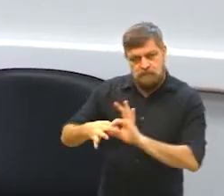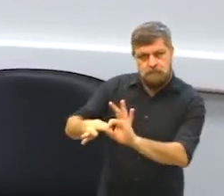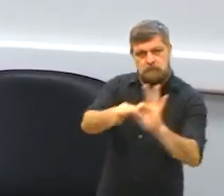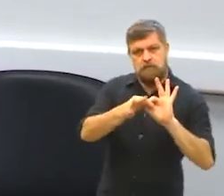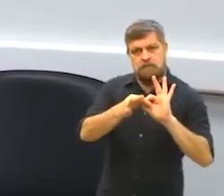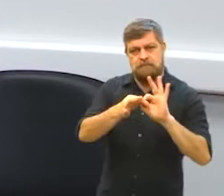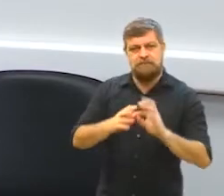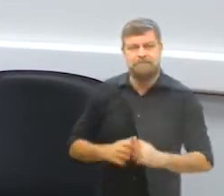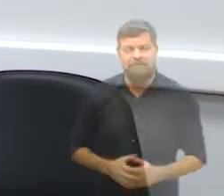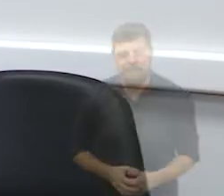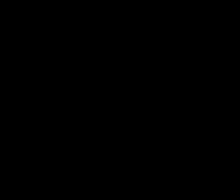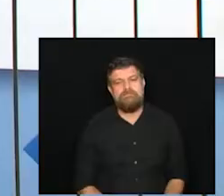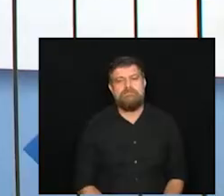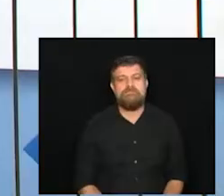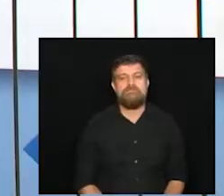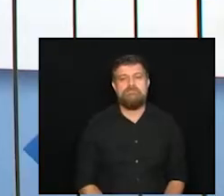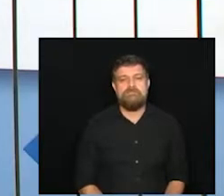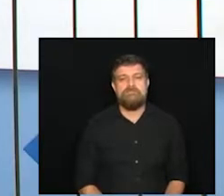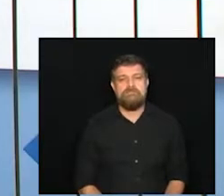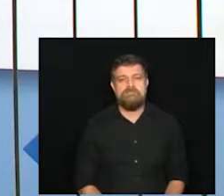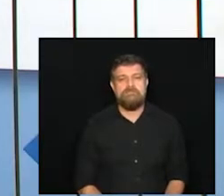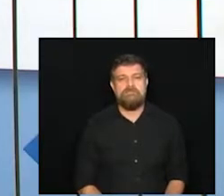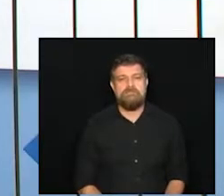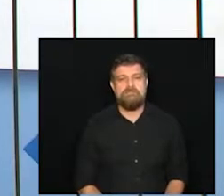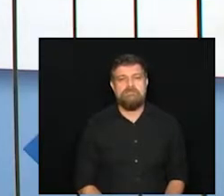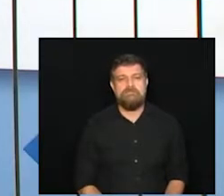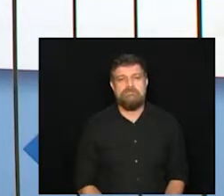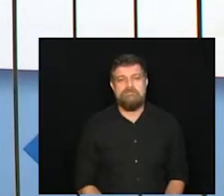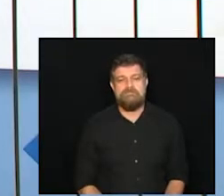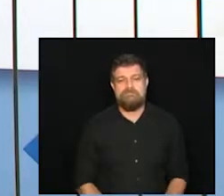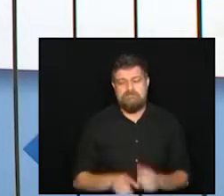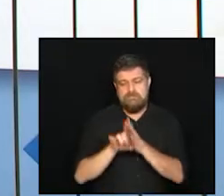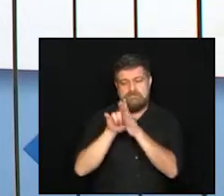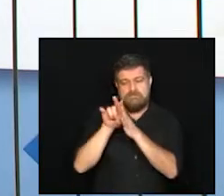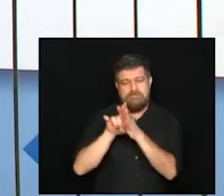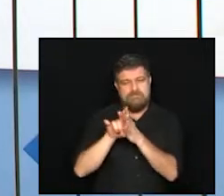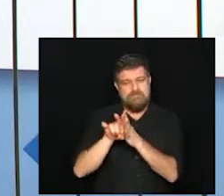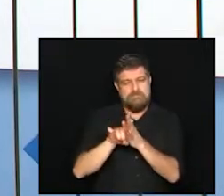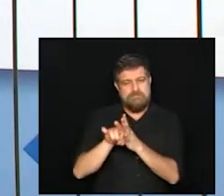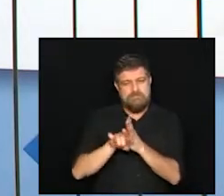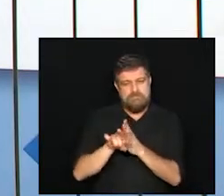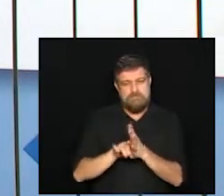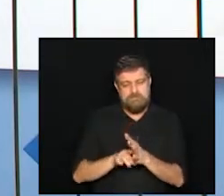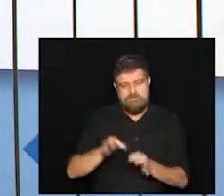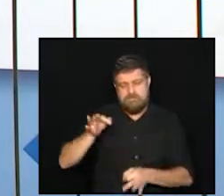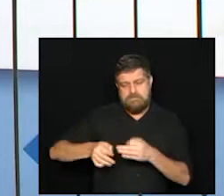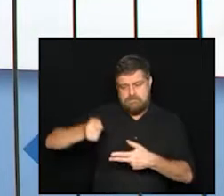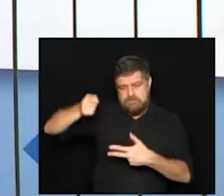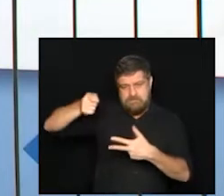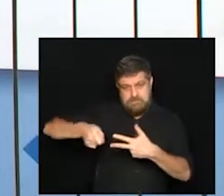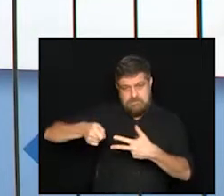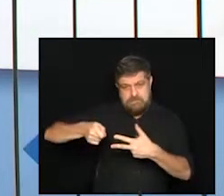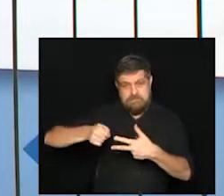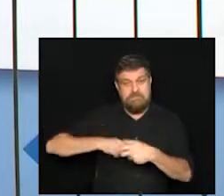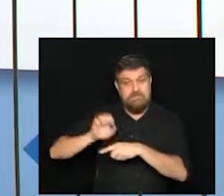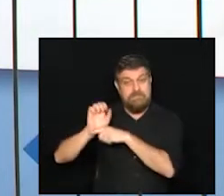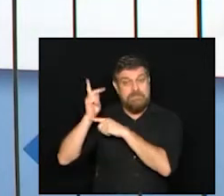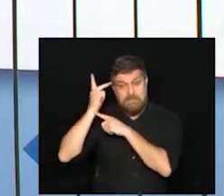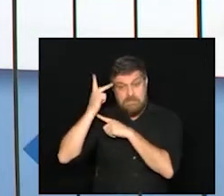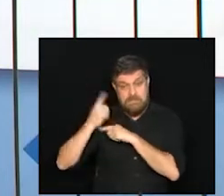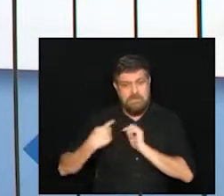um realmente um trabalho como último Oi e um levantamento do Tribunal de Contas do Estado